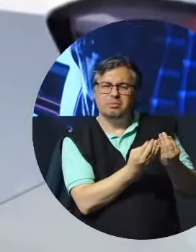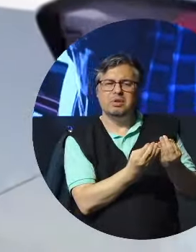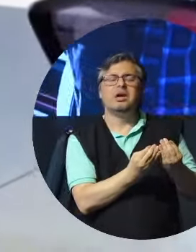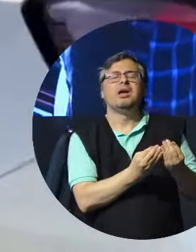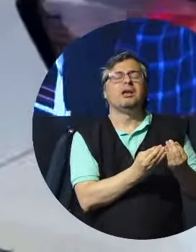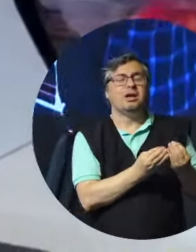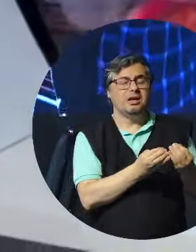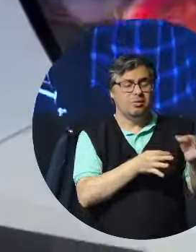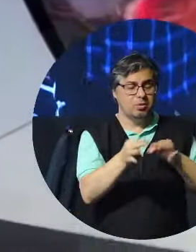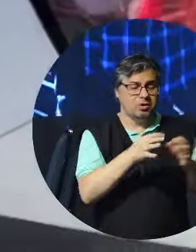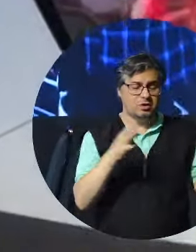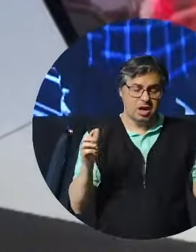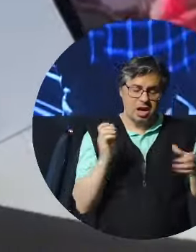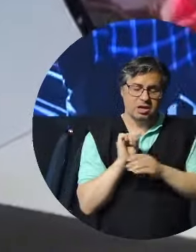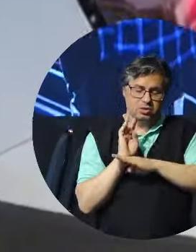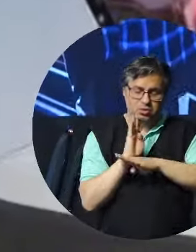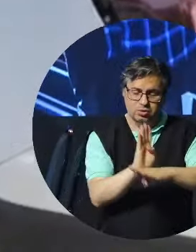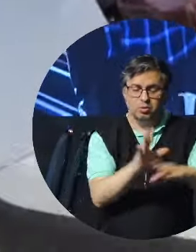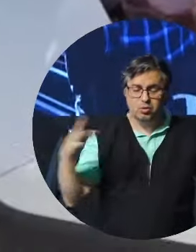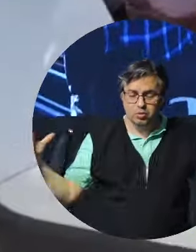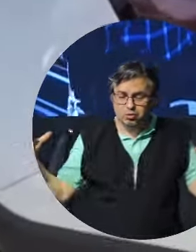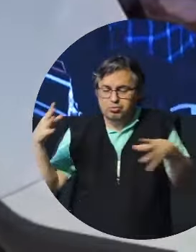o reencontro depois.